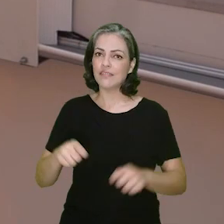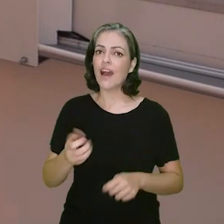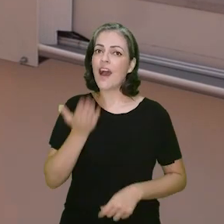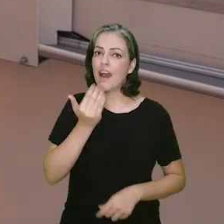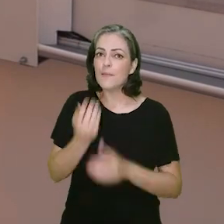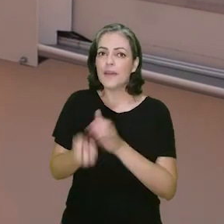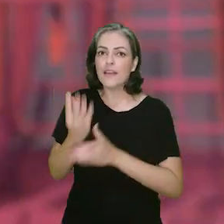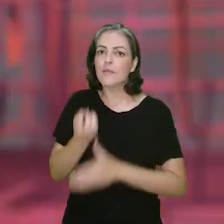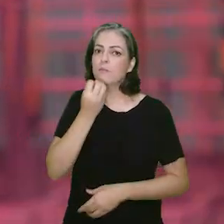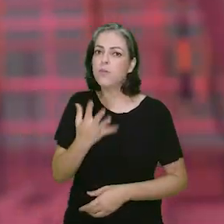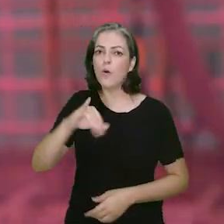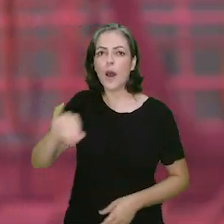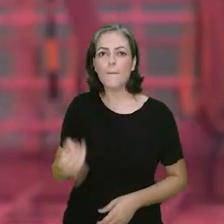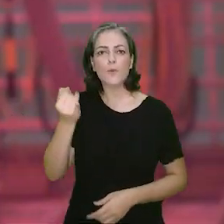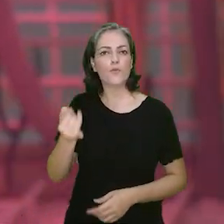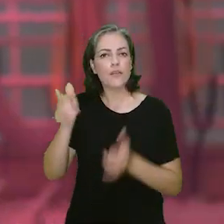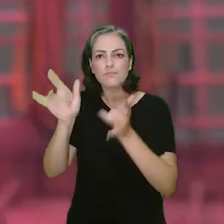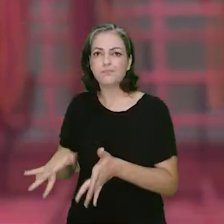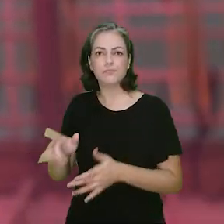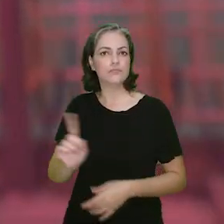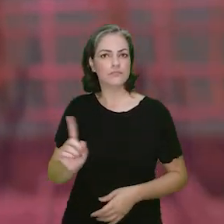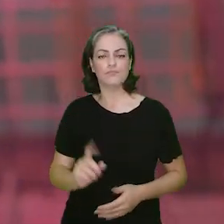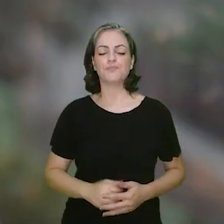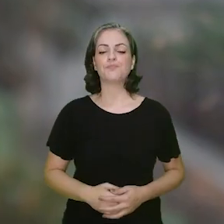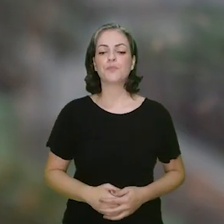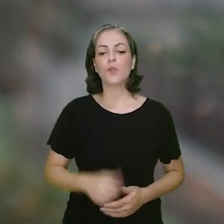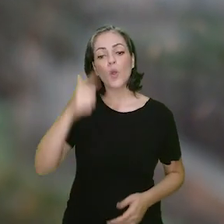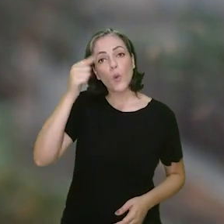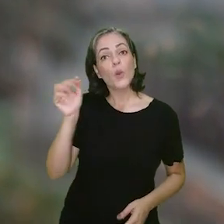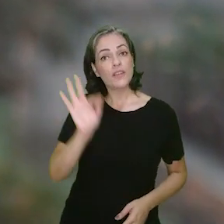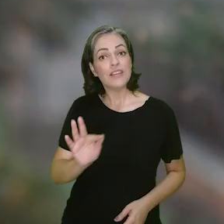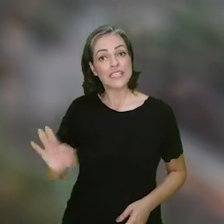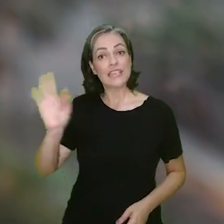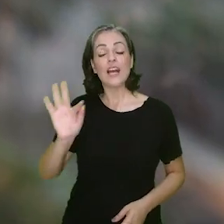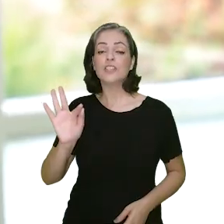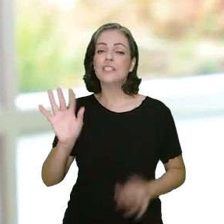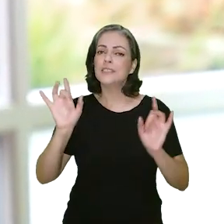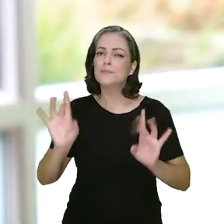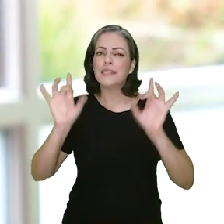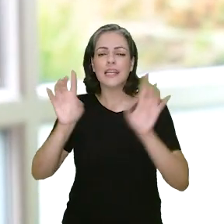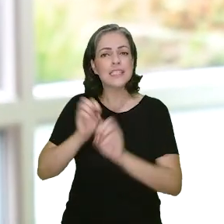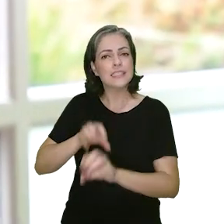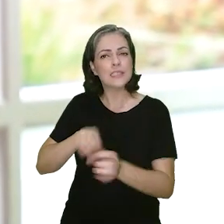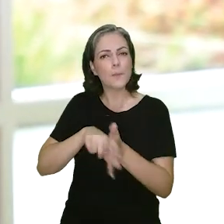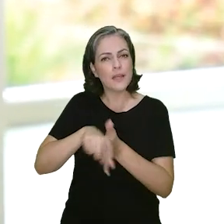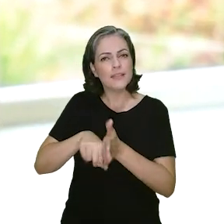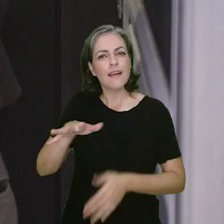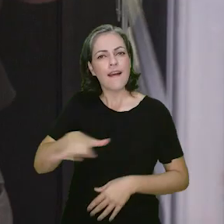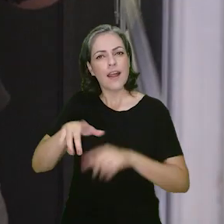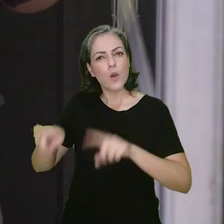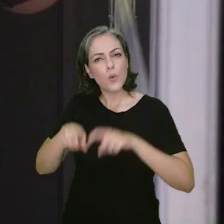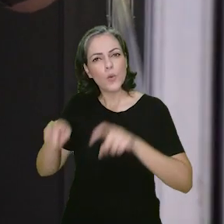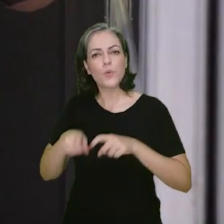de alimentos com maior aproveitamento de recursos. Na universidade, que é especializada no ensino e pesquisa nas áreas